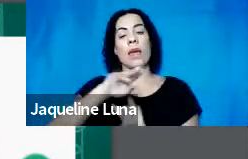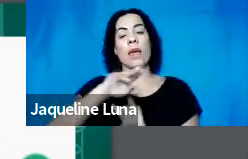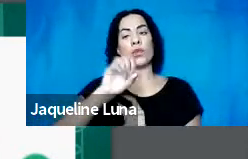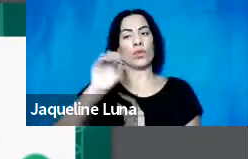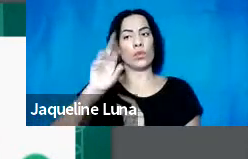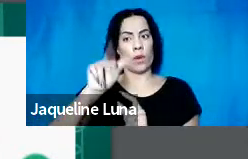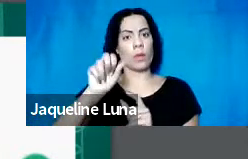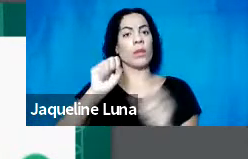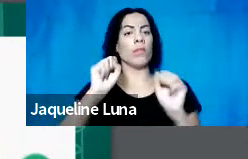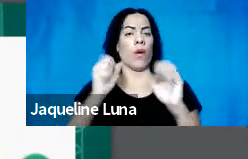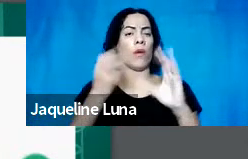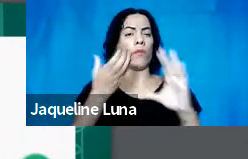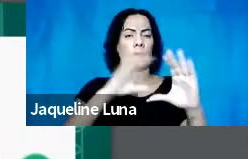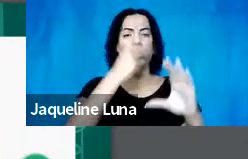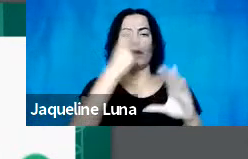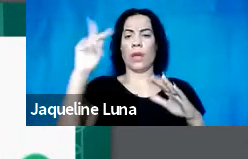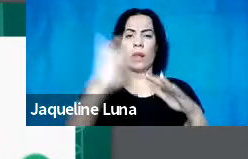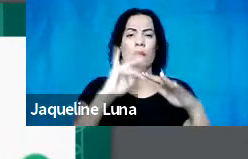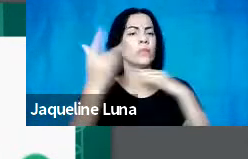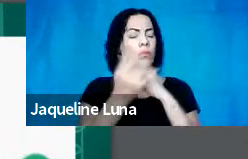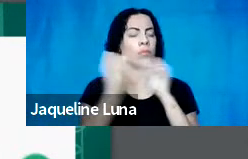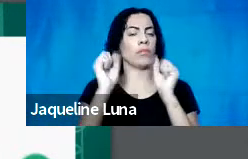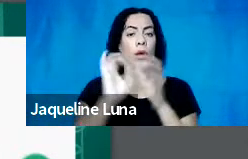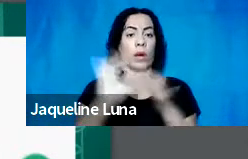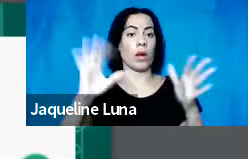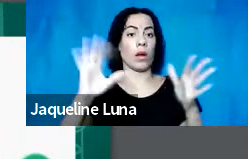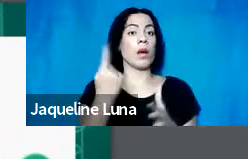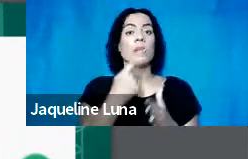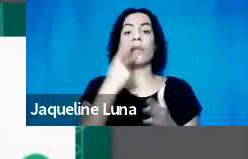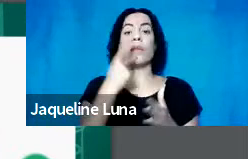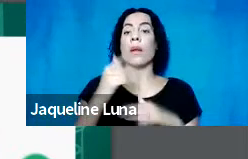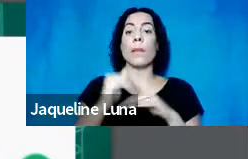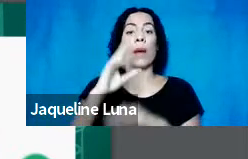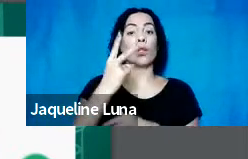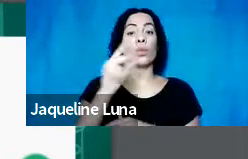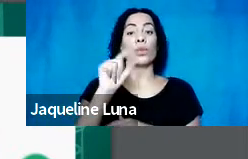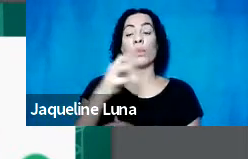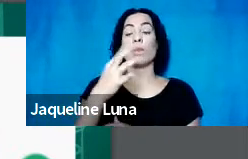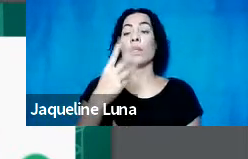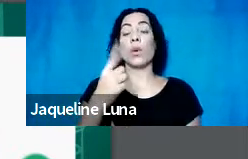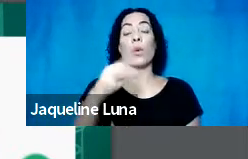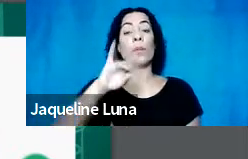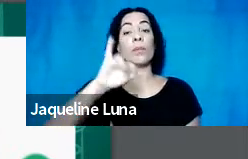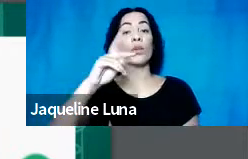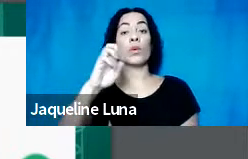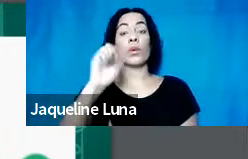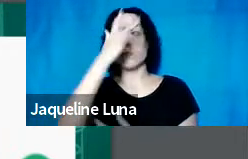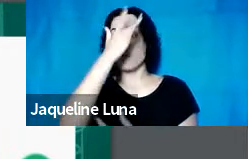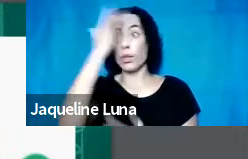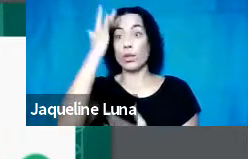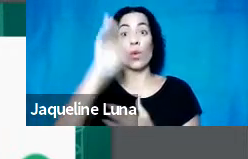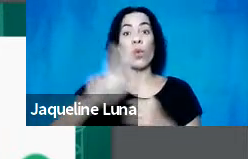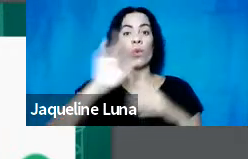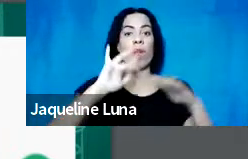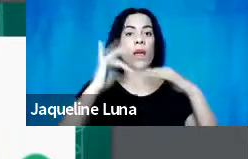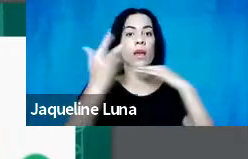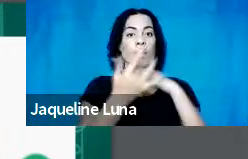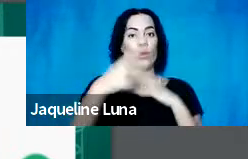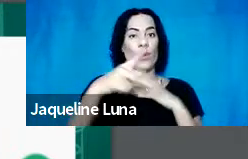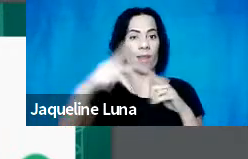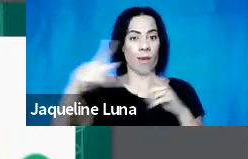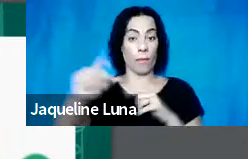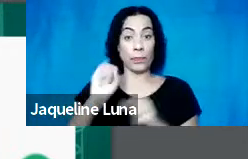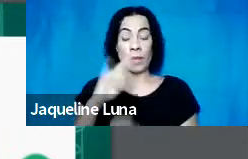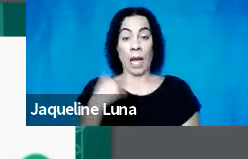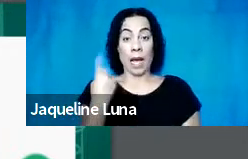a gente estimula isso. Então estamos falando de mais de 2,31 milhões de pessoas nas redes sociais dessas emissoras.